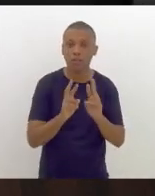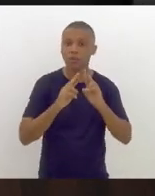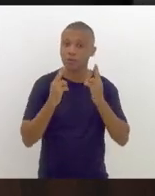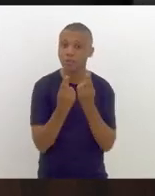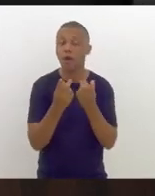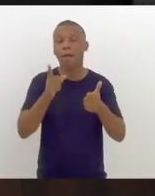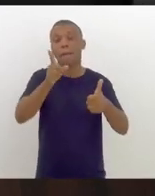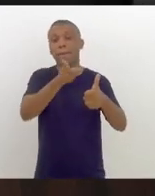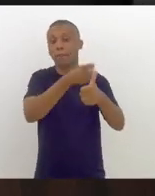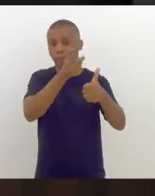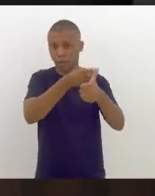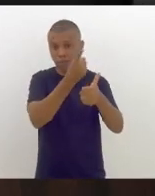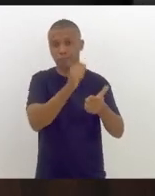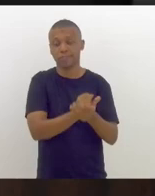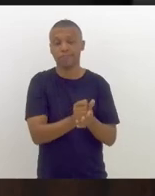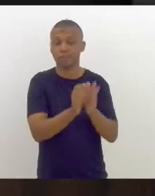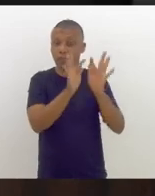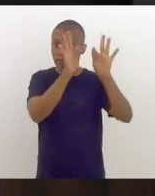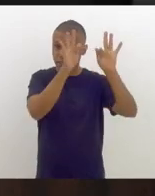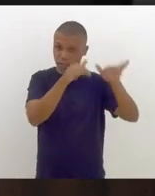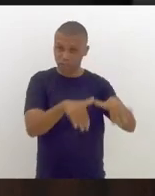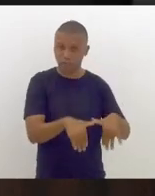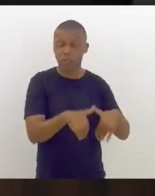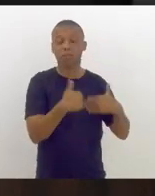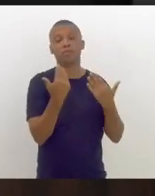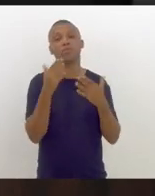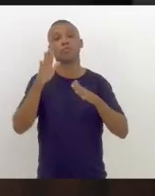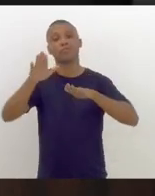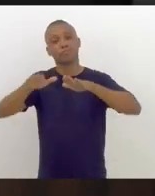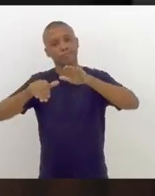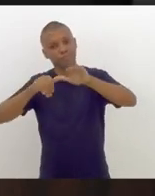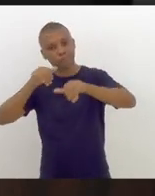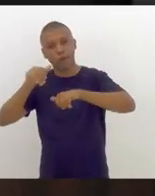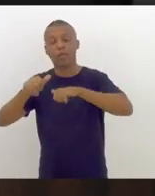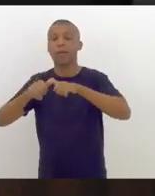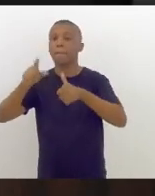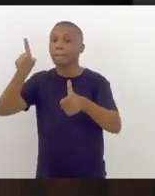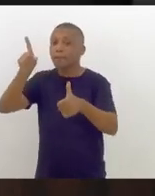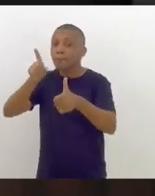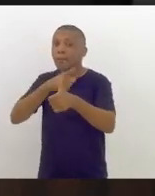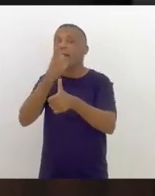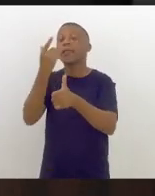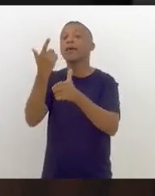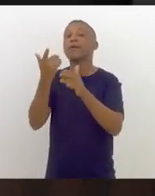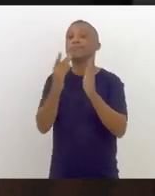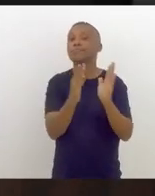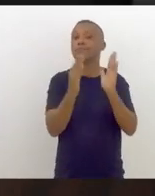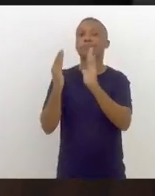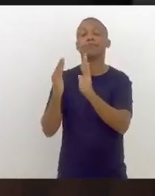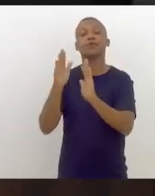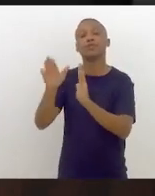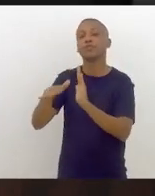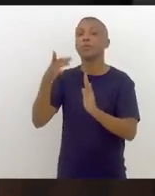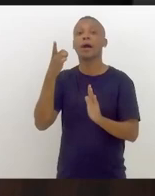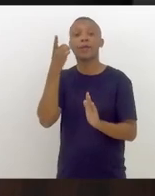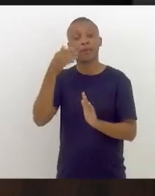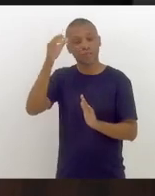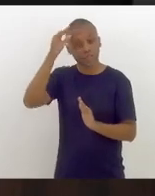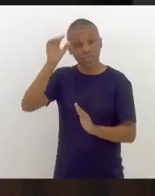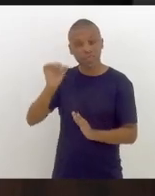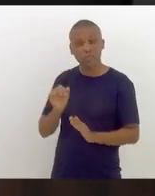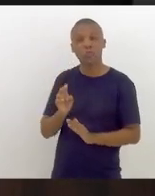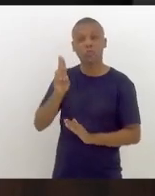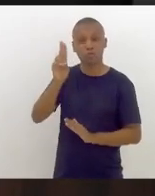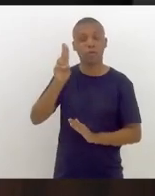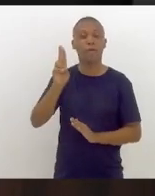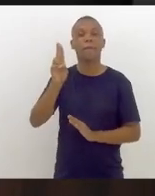residência da polícia encerrado convoca a primeira extraordinária e chama a deputada tia Ju pra